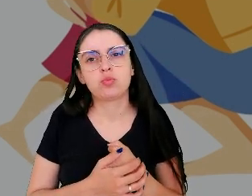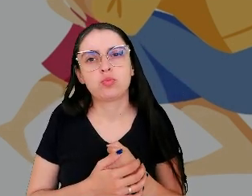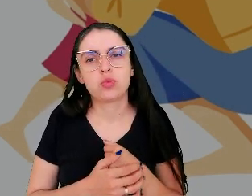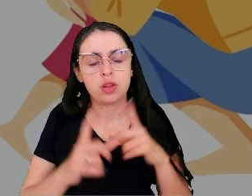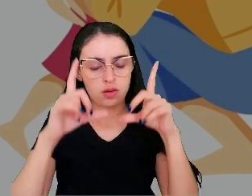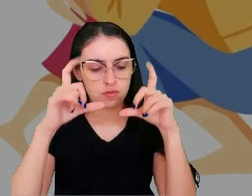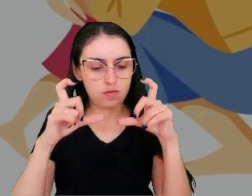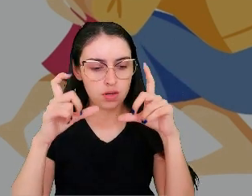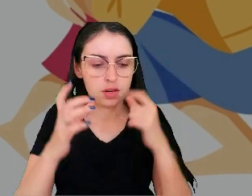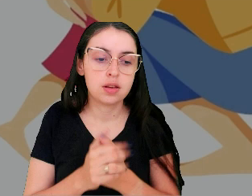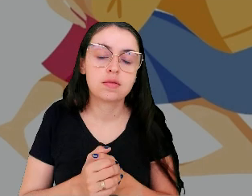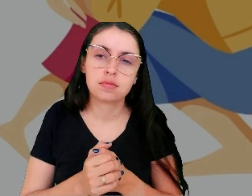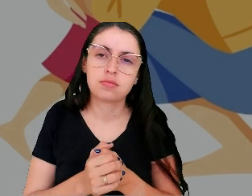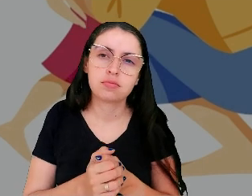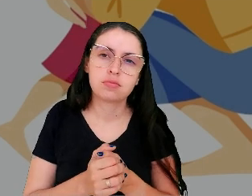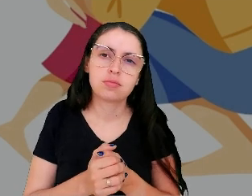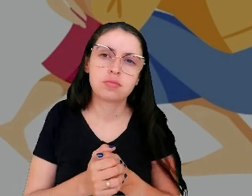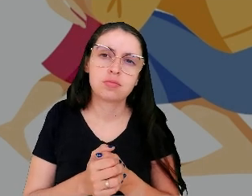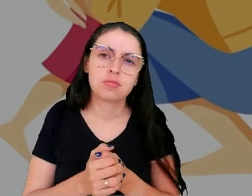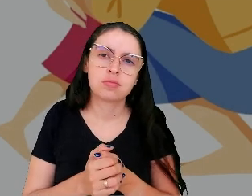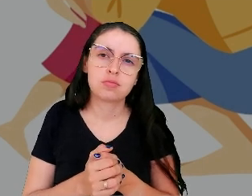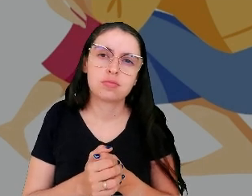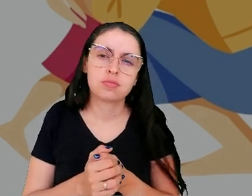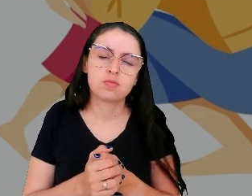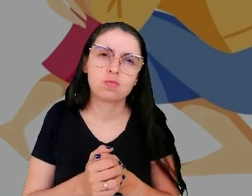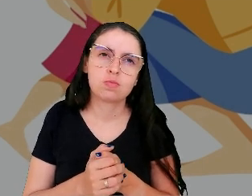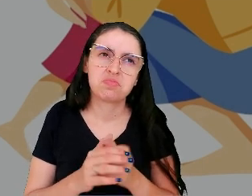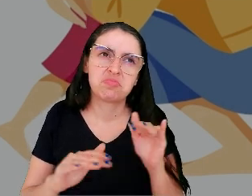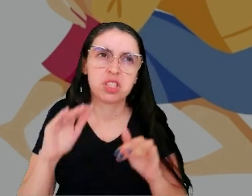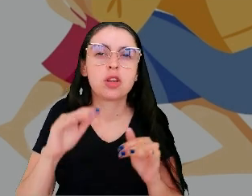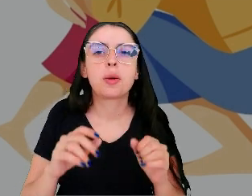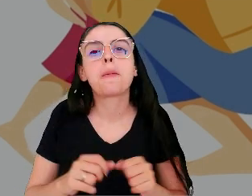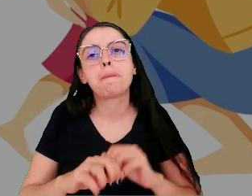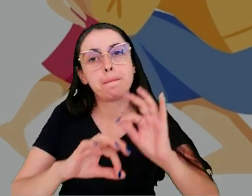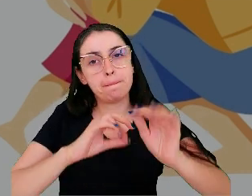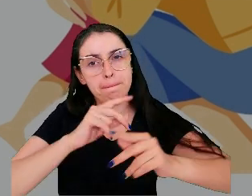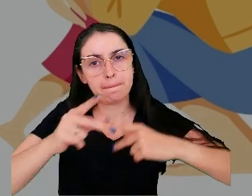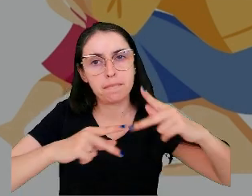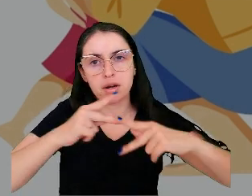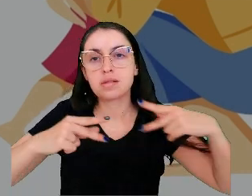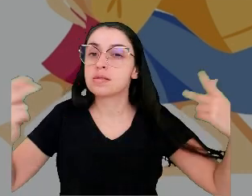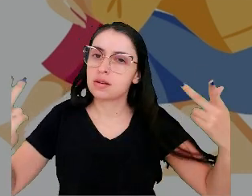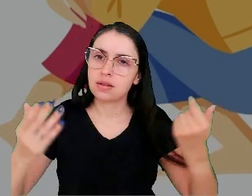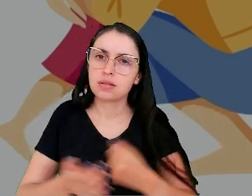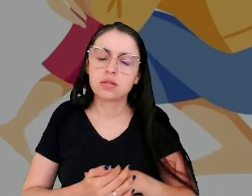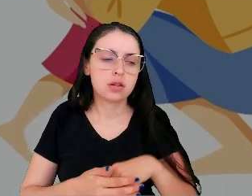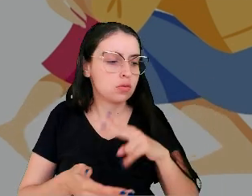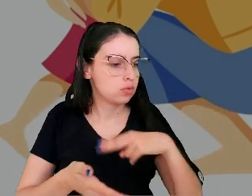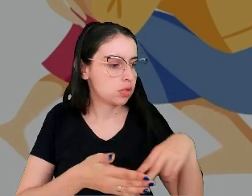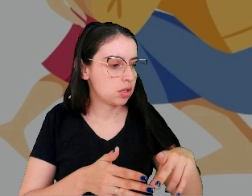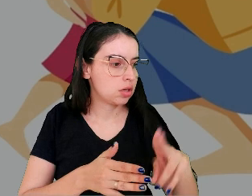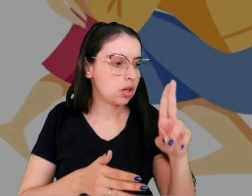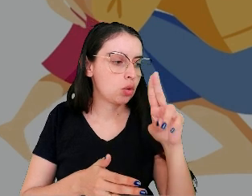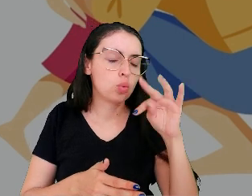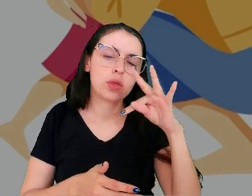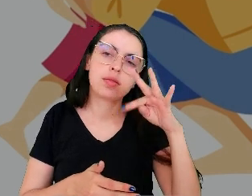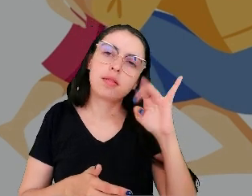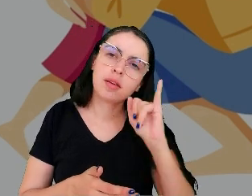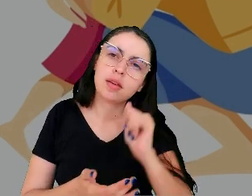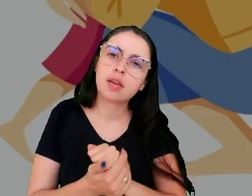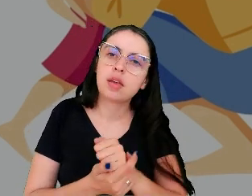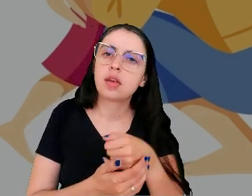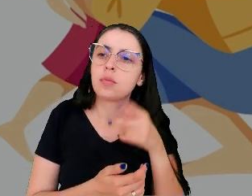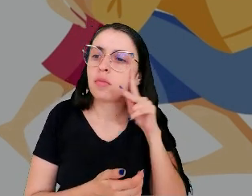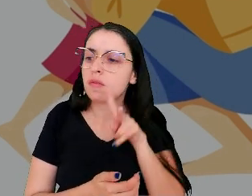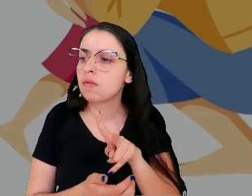forma, a fotografia, às vezes, ela vem como um certo presente, eu diria, né? Eu estava chegando na UTI para ver um paciente meu, mas